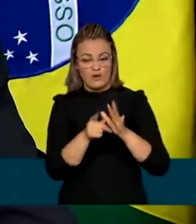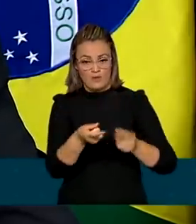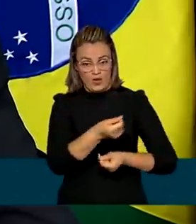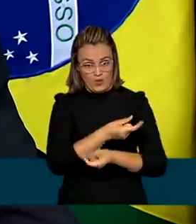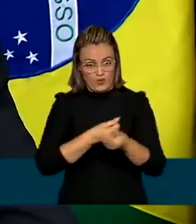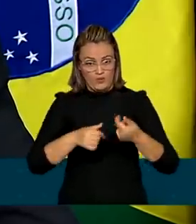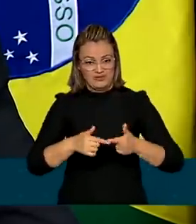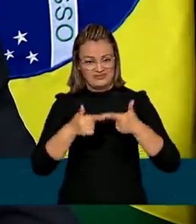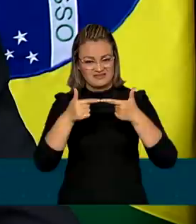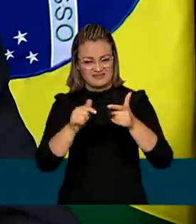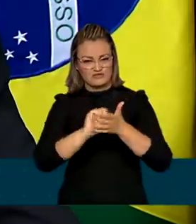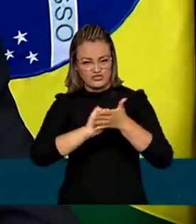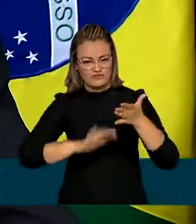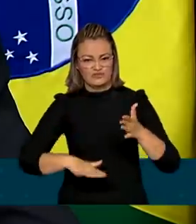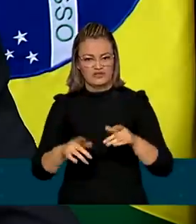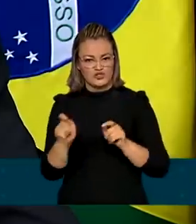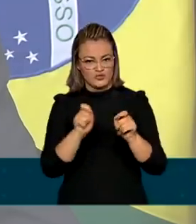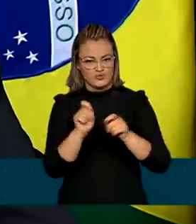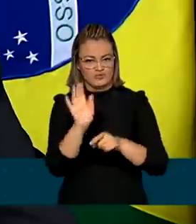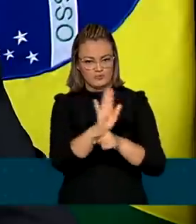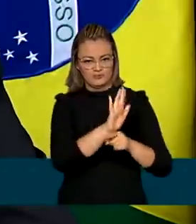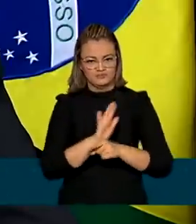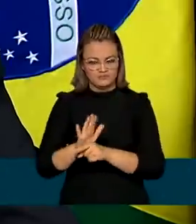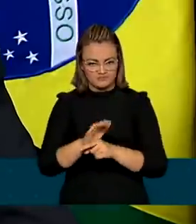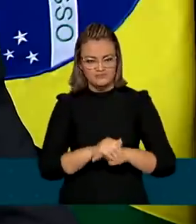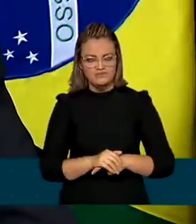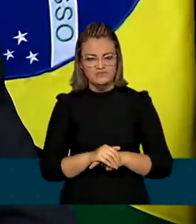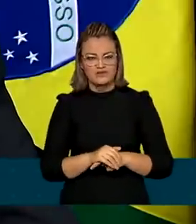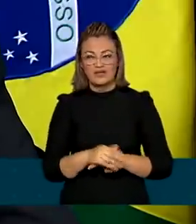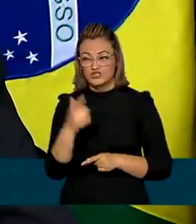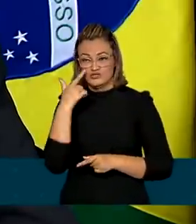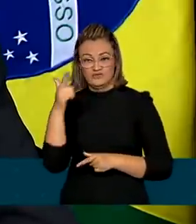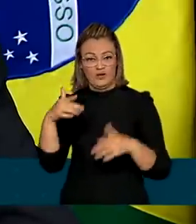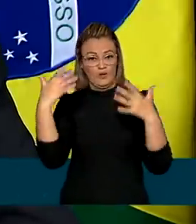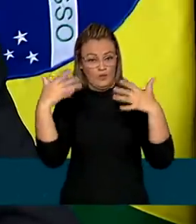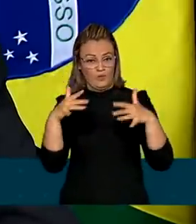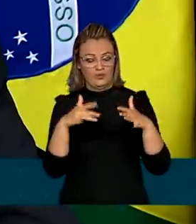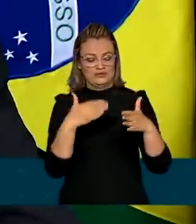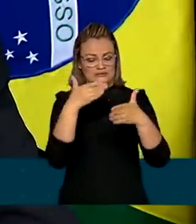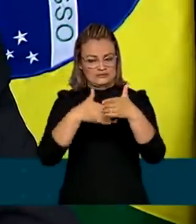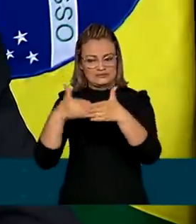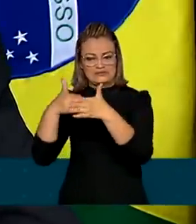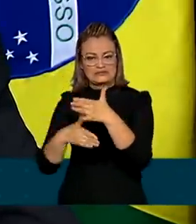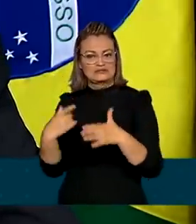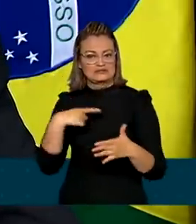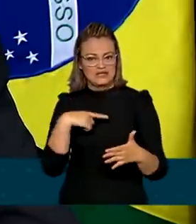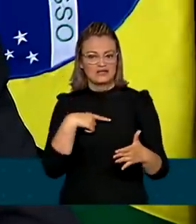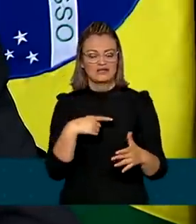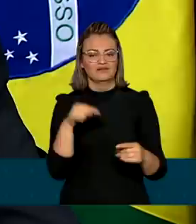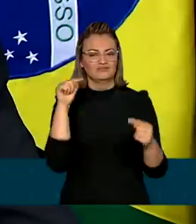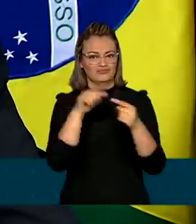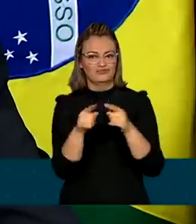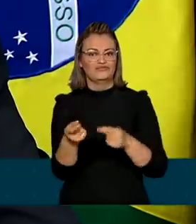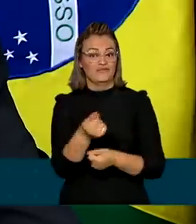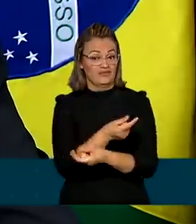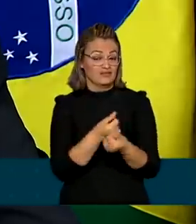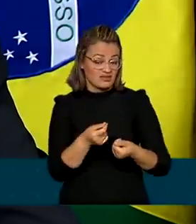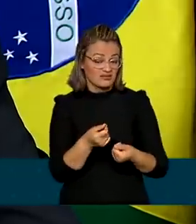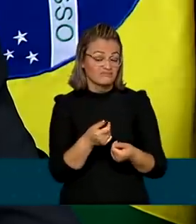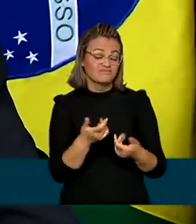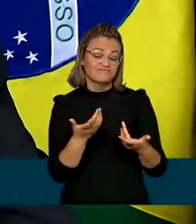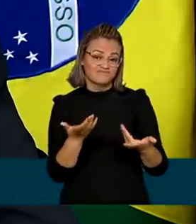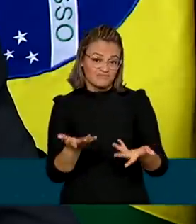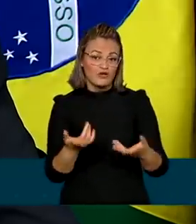das atividades de conservação. Diante da magnitude dos obstáculos, inclusive financeiros, é